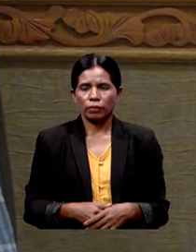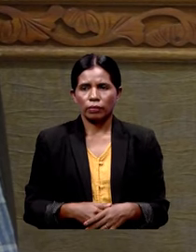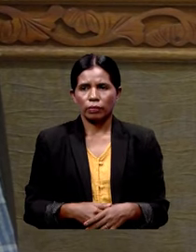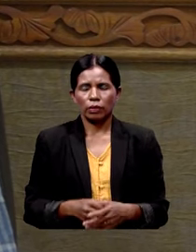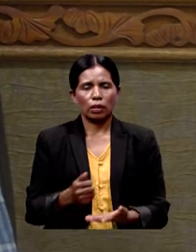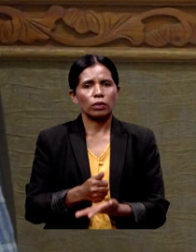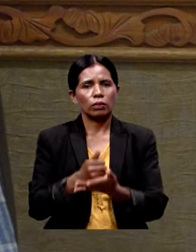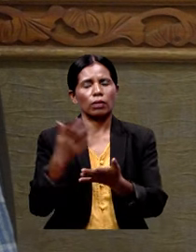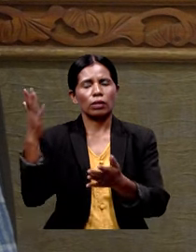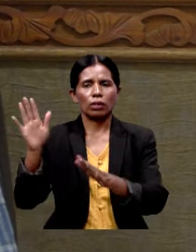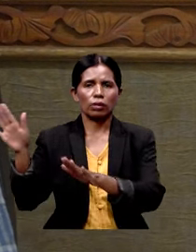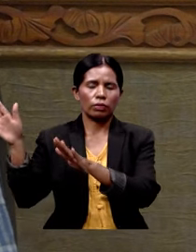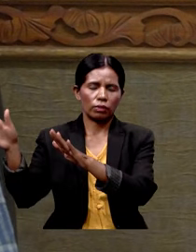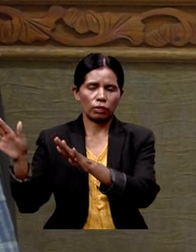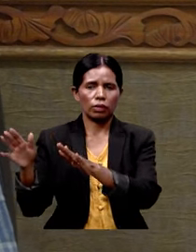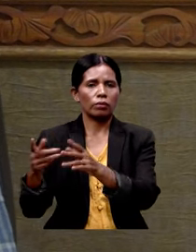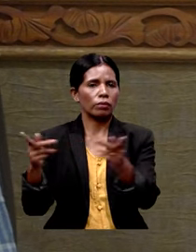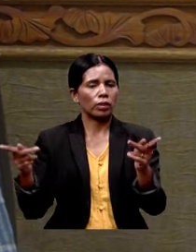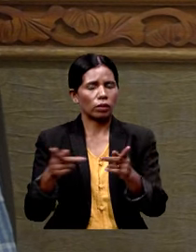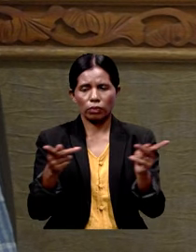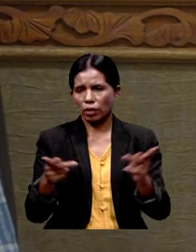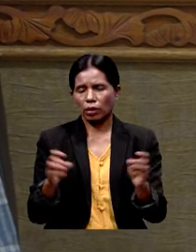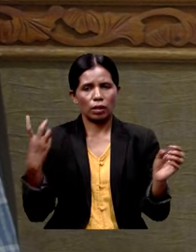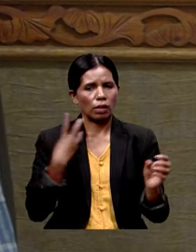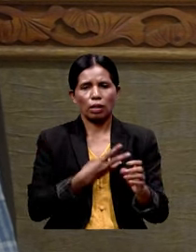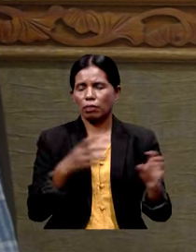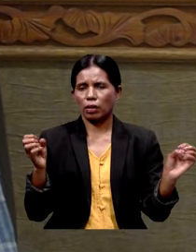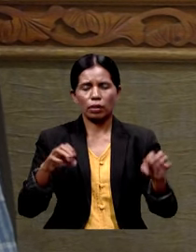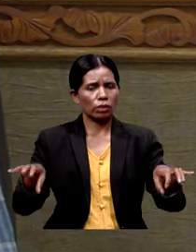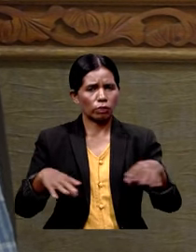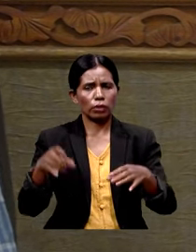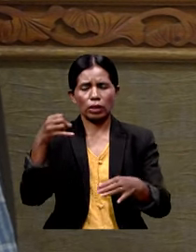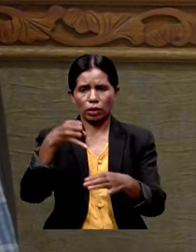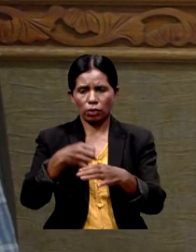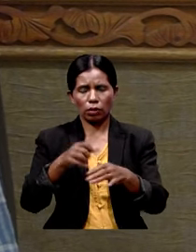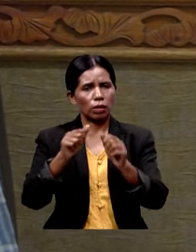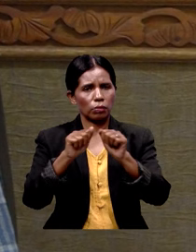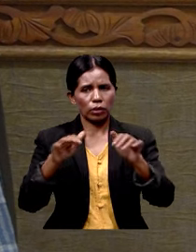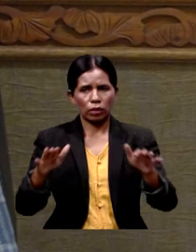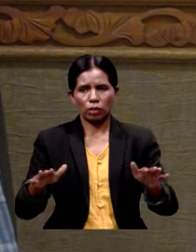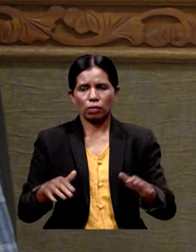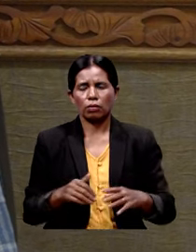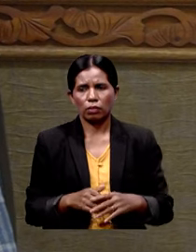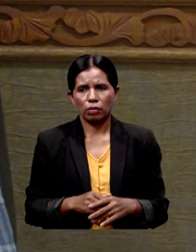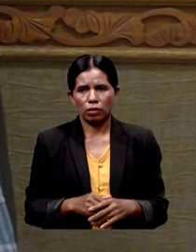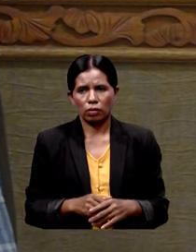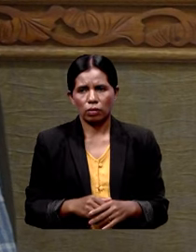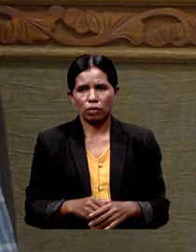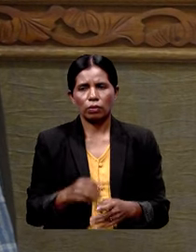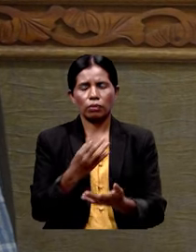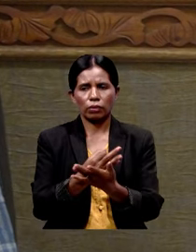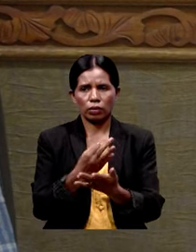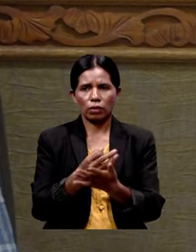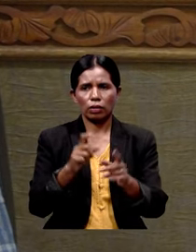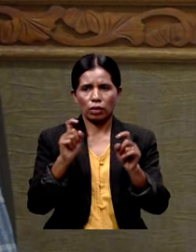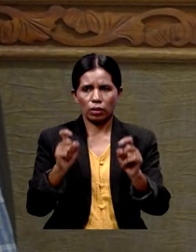atendimento e terreno, a mim lá funciona. E inclui a administração no finanças, né, tem